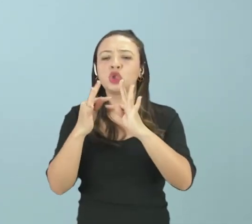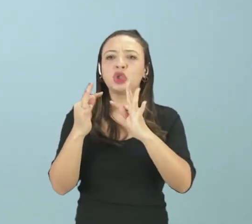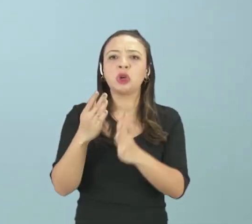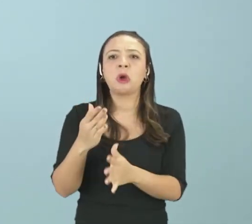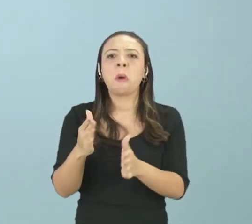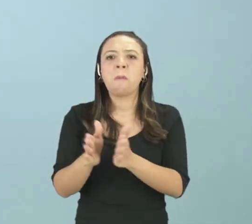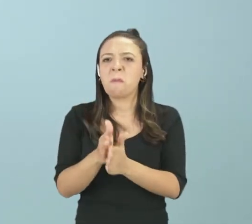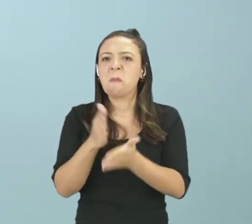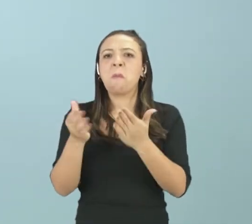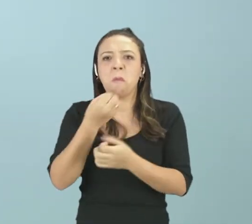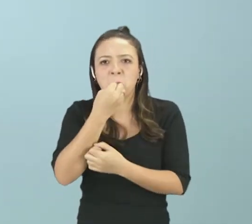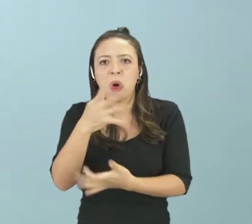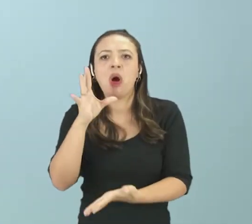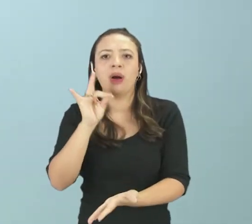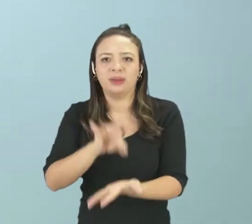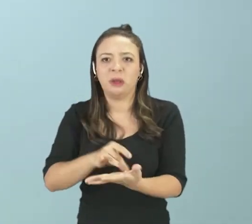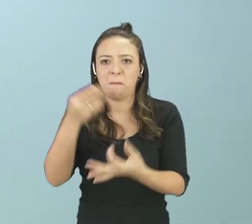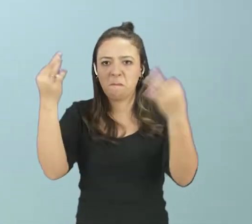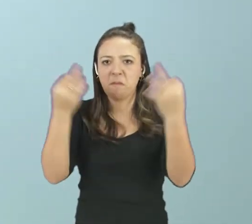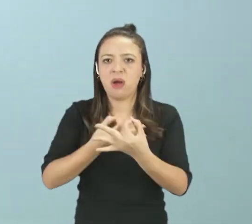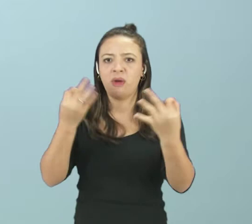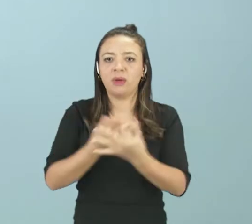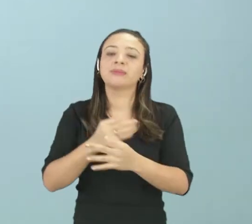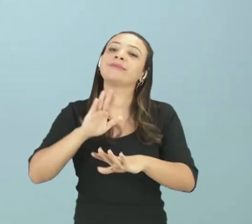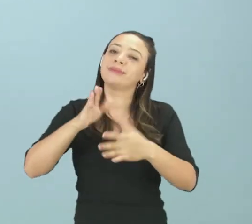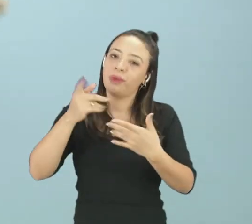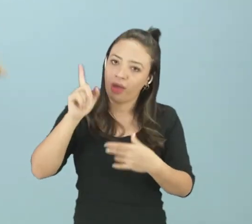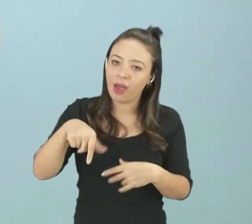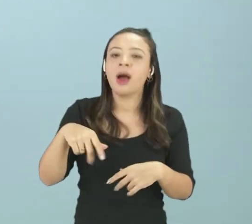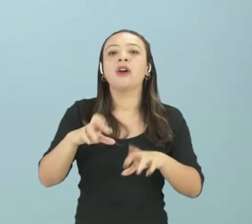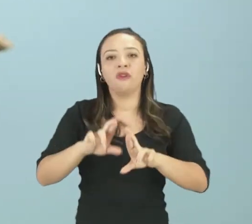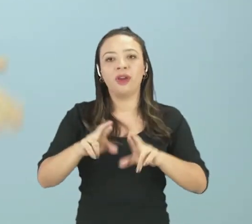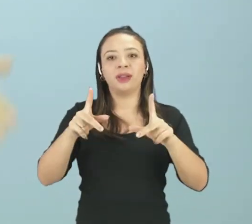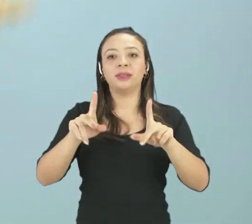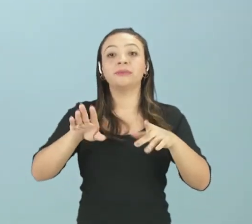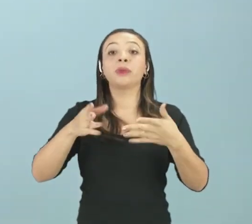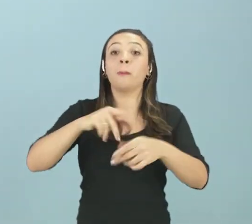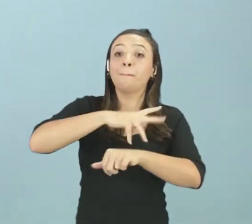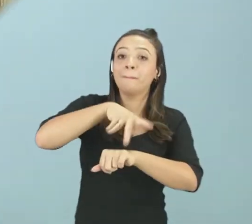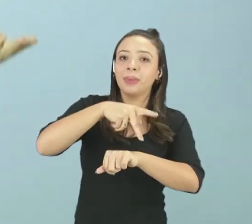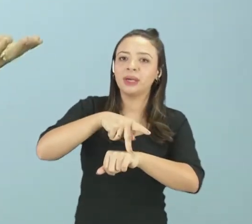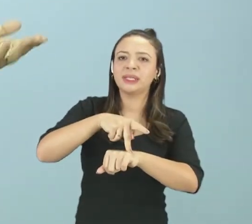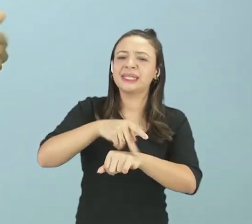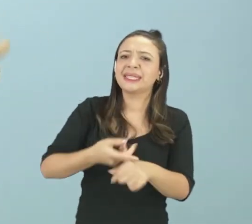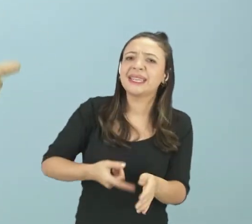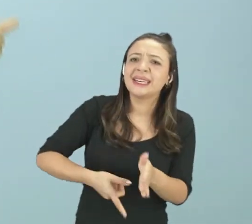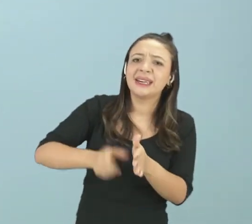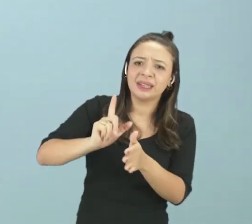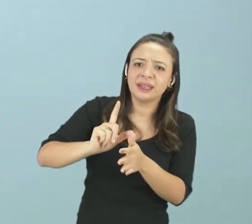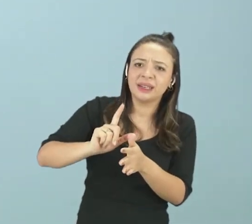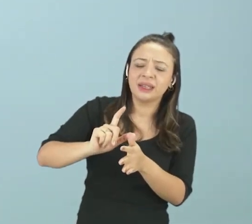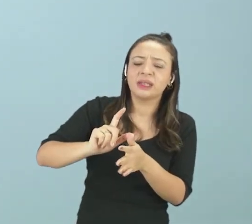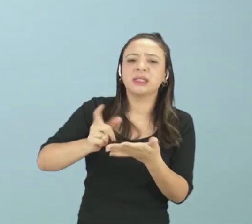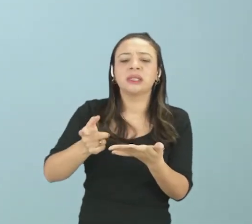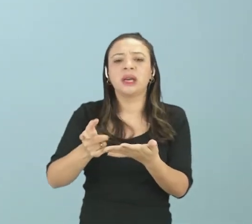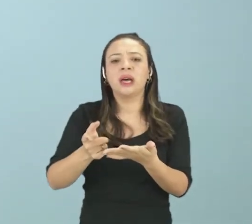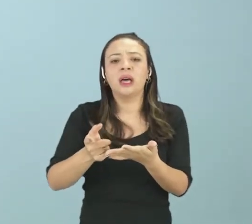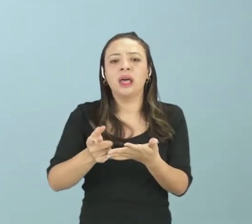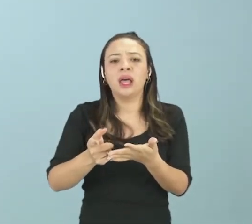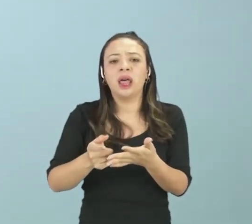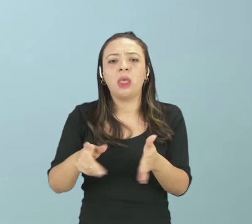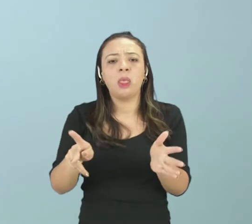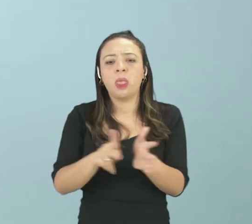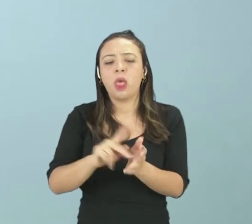de ponta Então isso é um diferencial então país inclusive que não faziam parte antes da